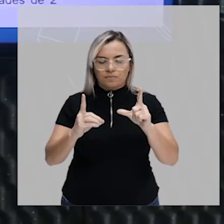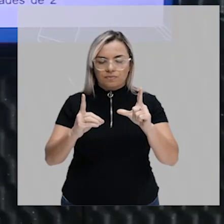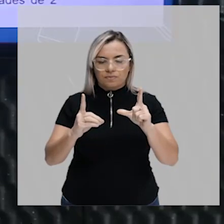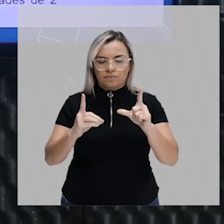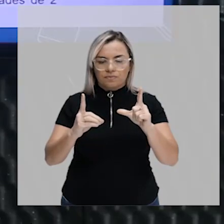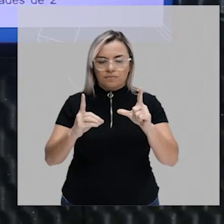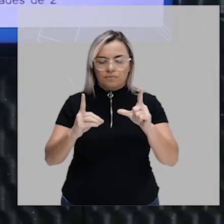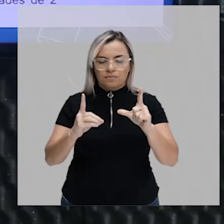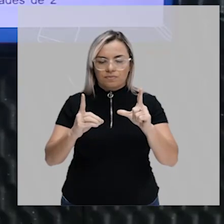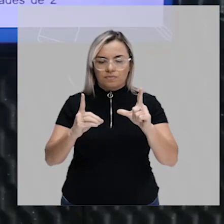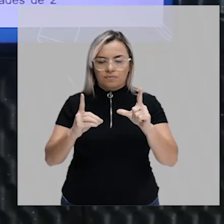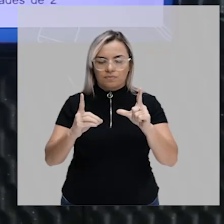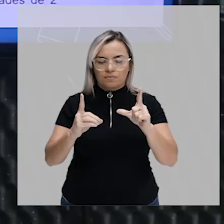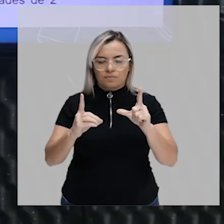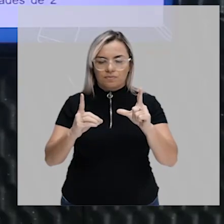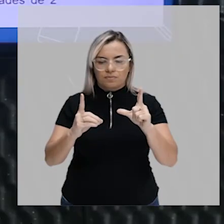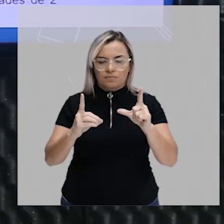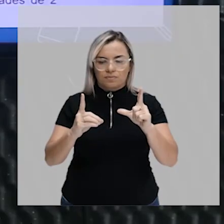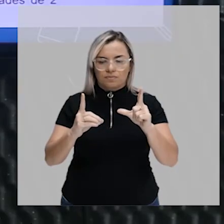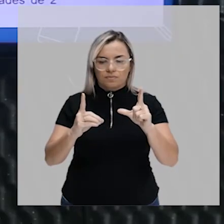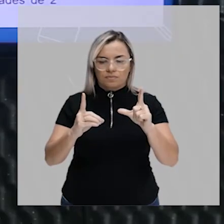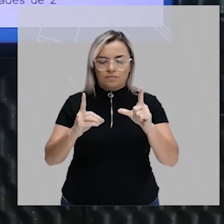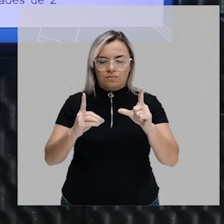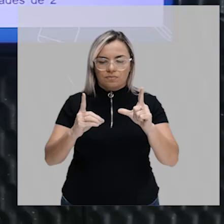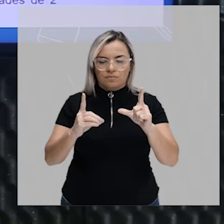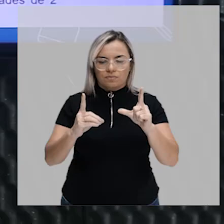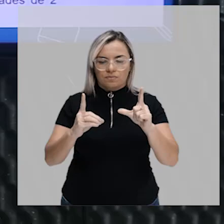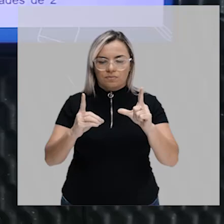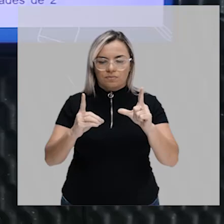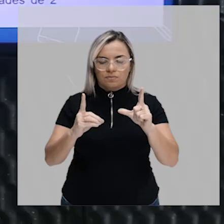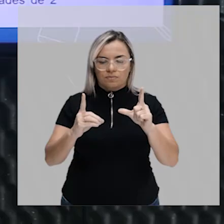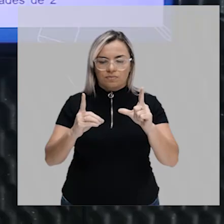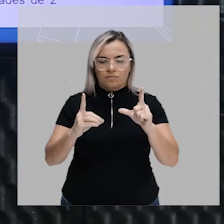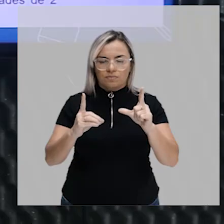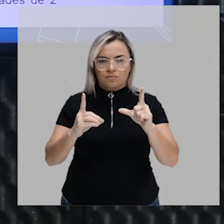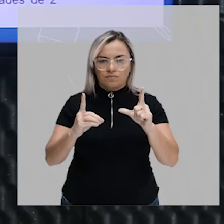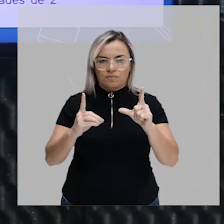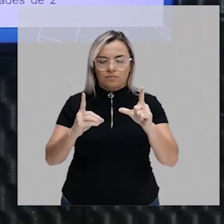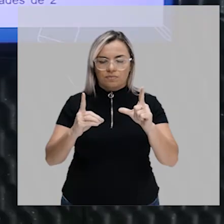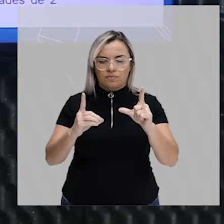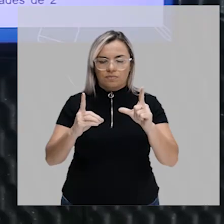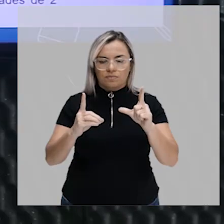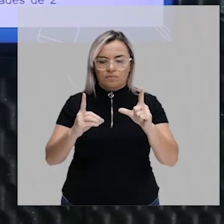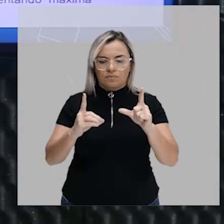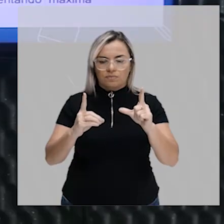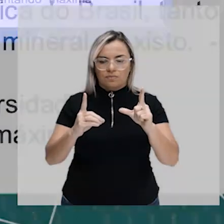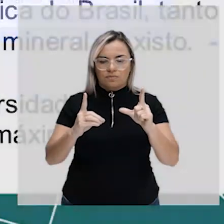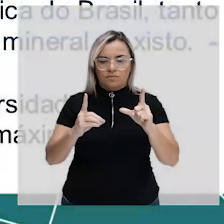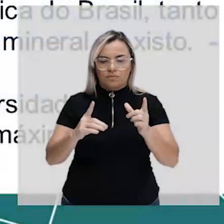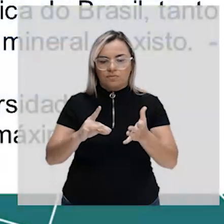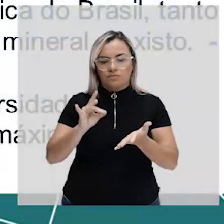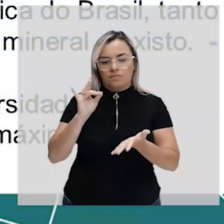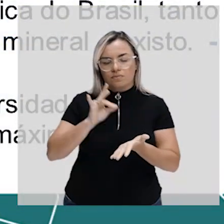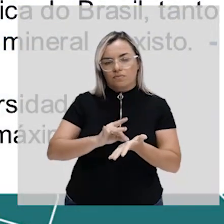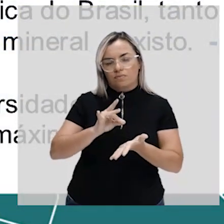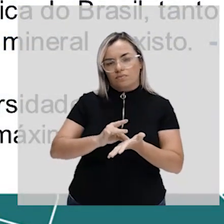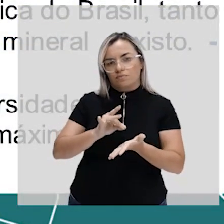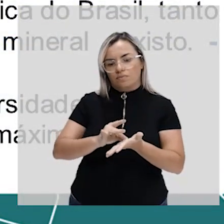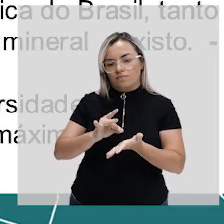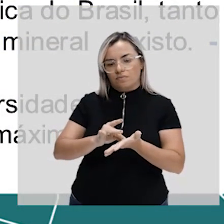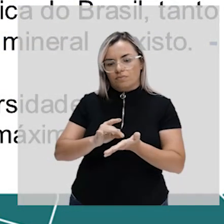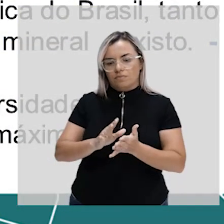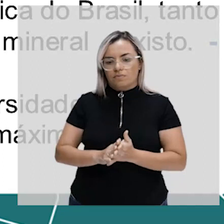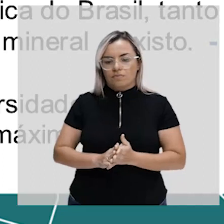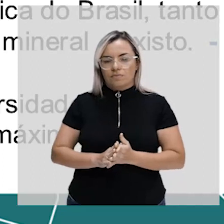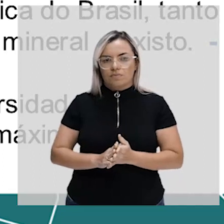geração de energia hidrelétrica quanto da de carvão mineral e xisto. Gente, isso está também correto, tá?